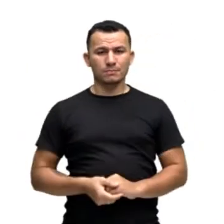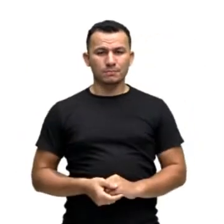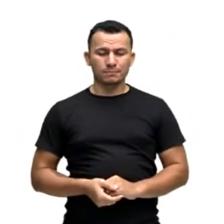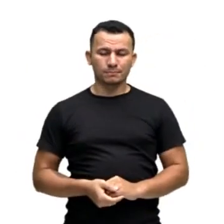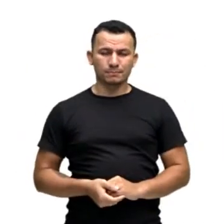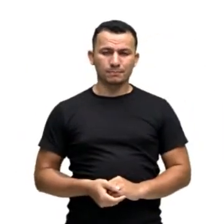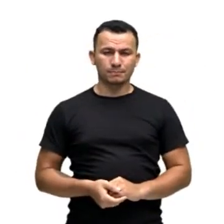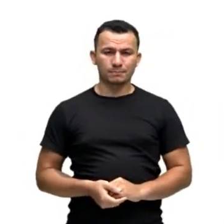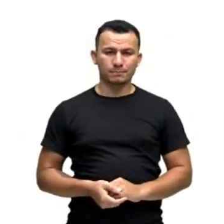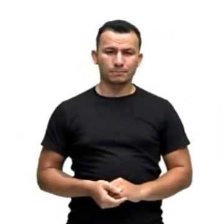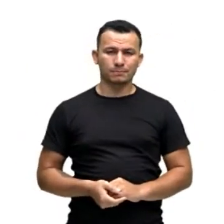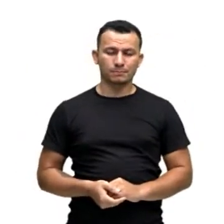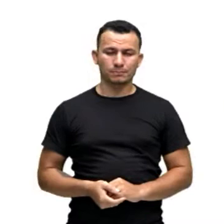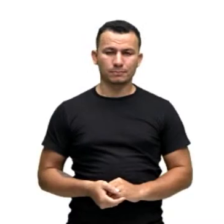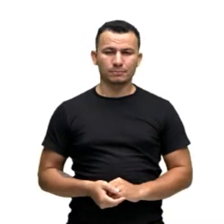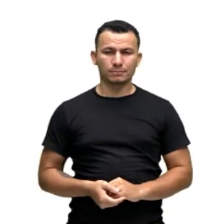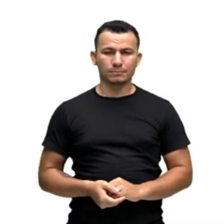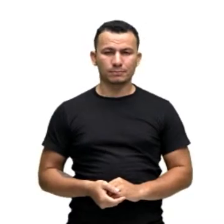quem é